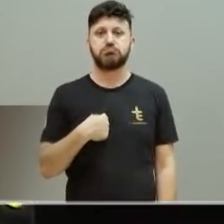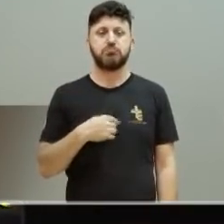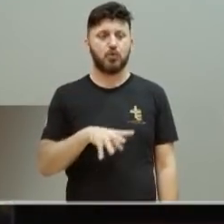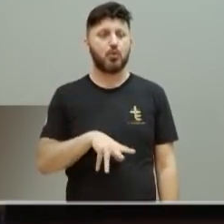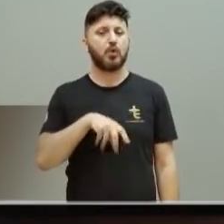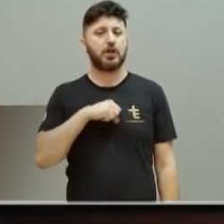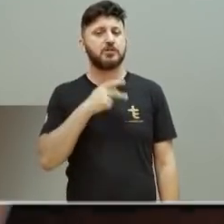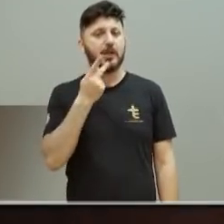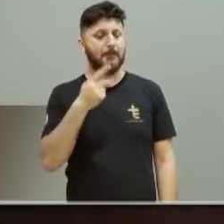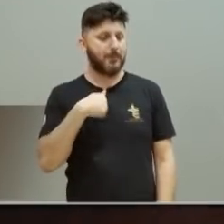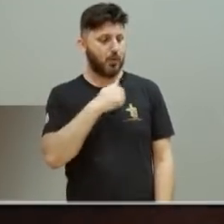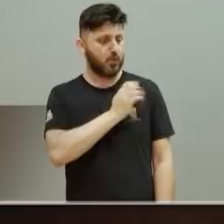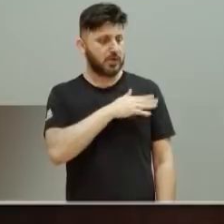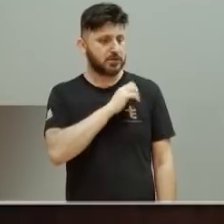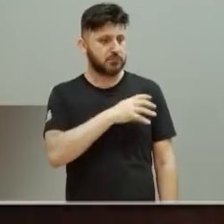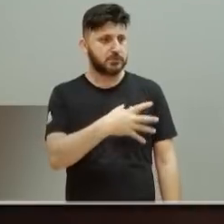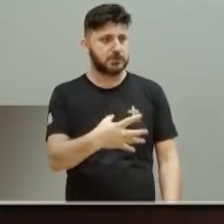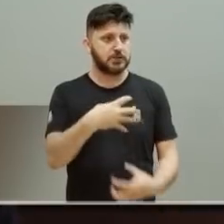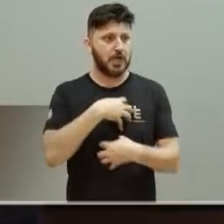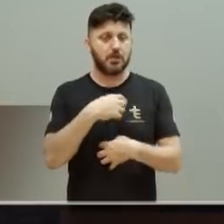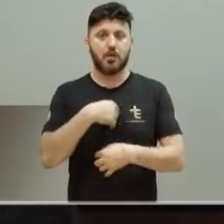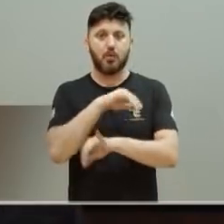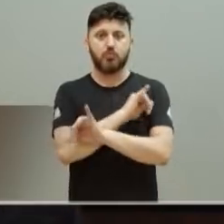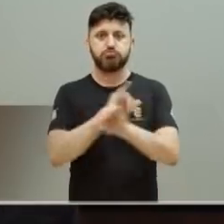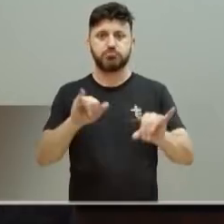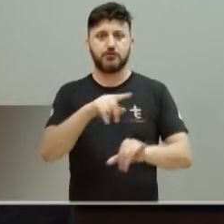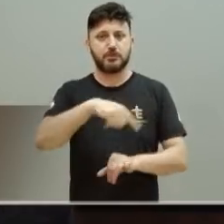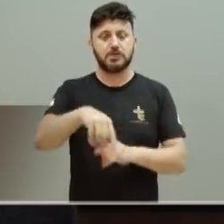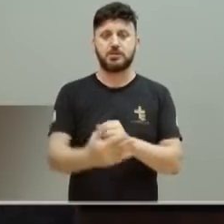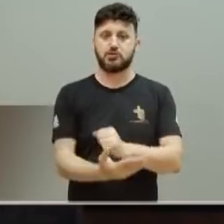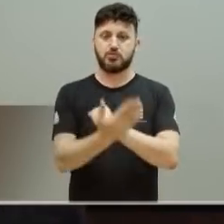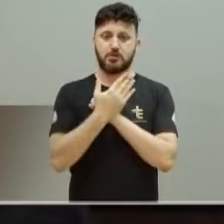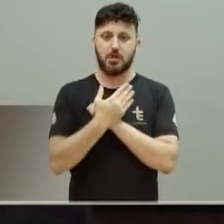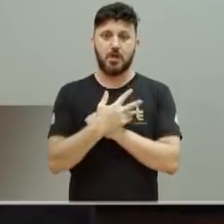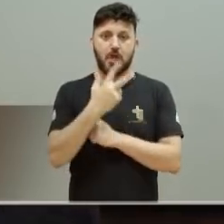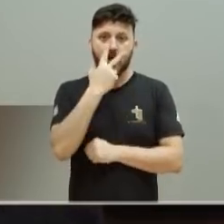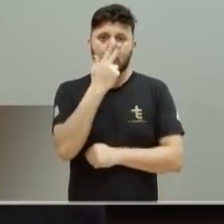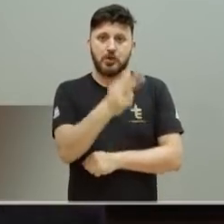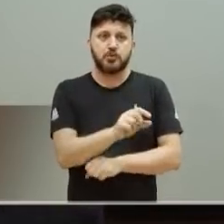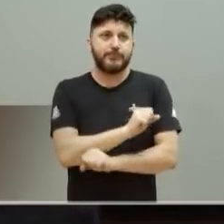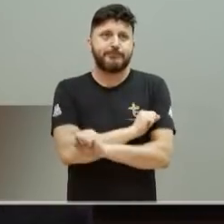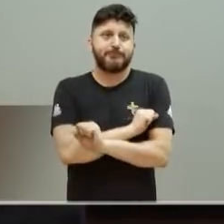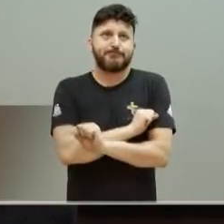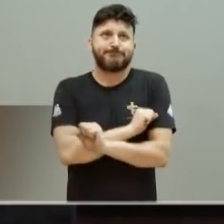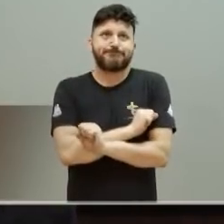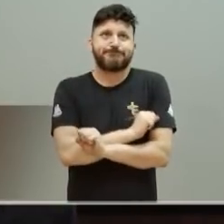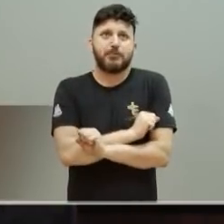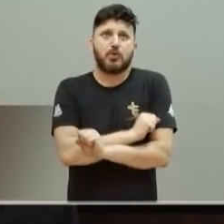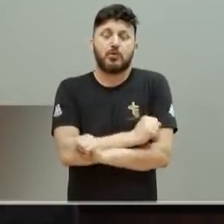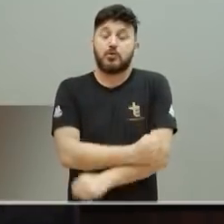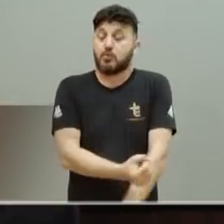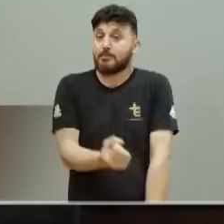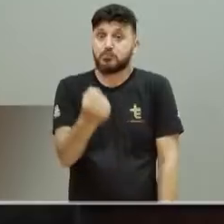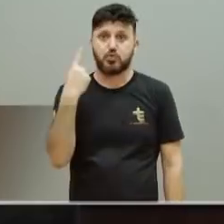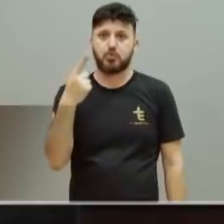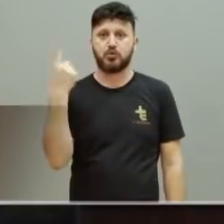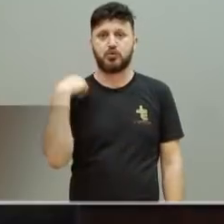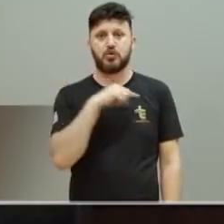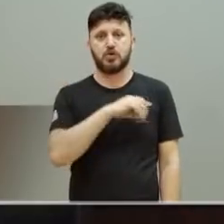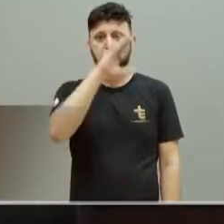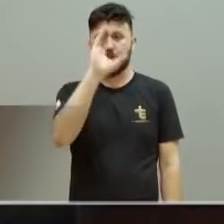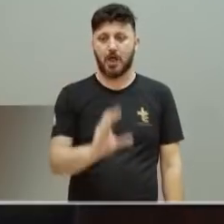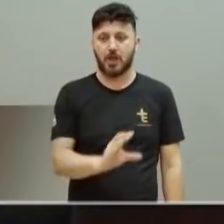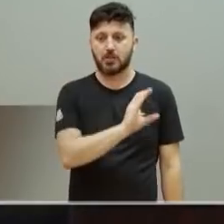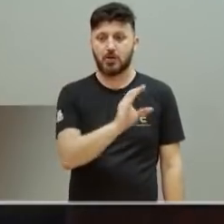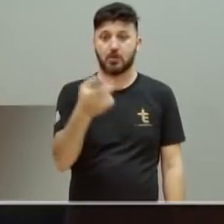É o meu coração que grita. Eu acho um absurdo nós cristãos católicos